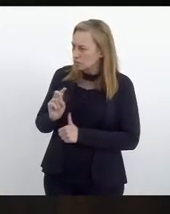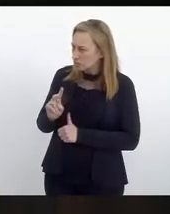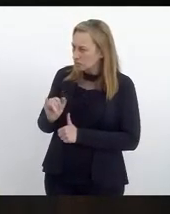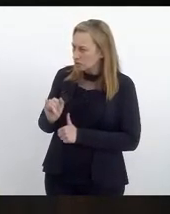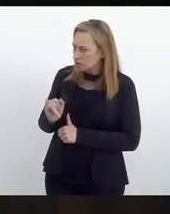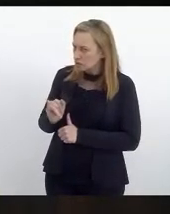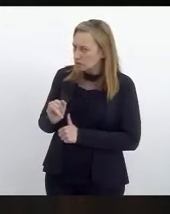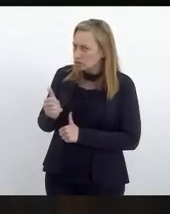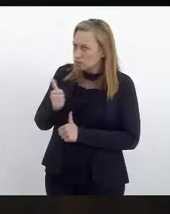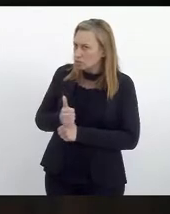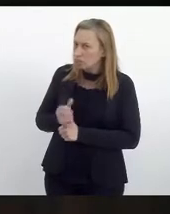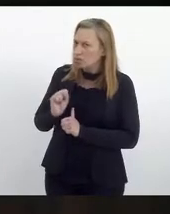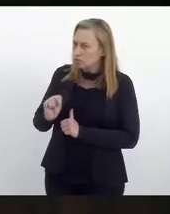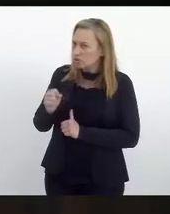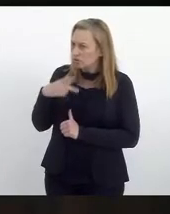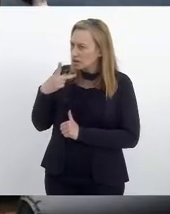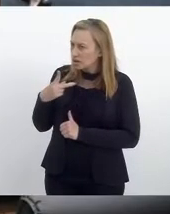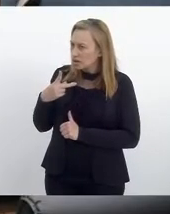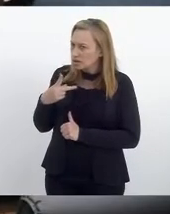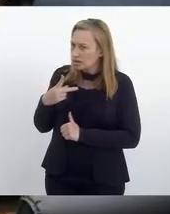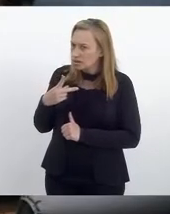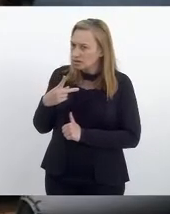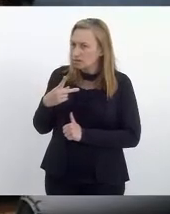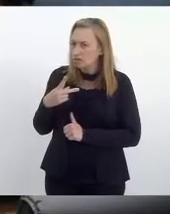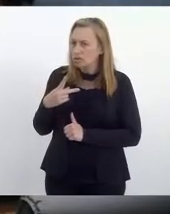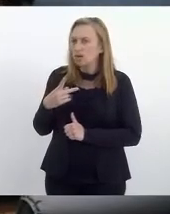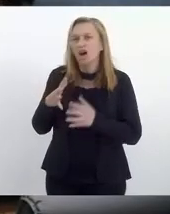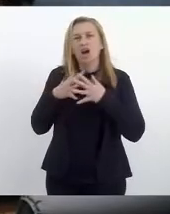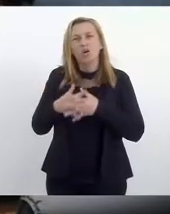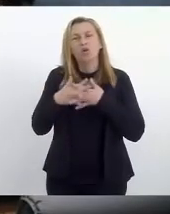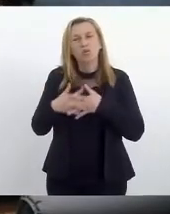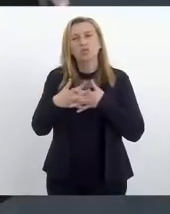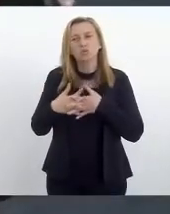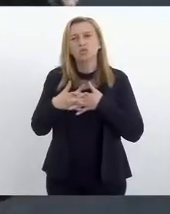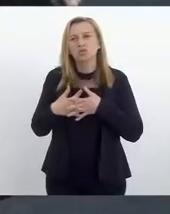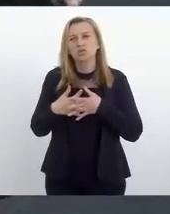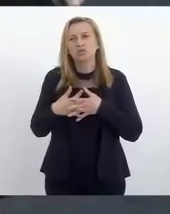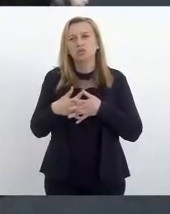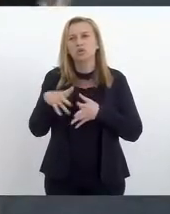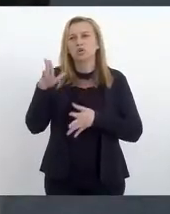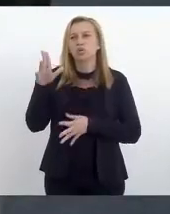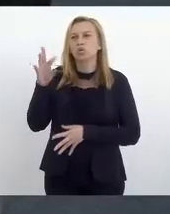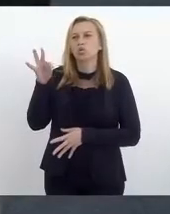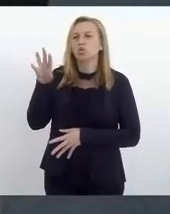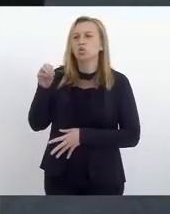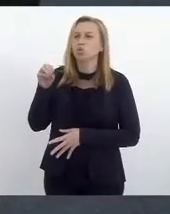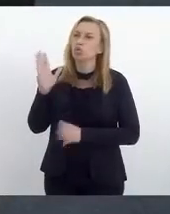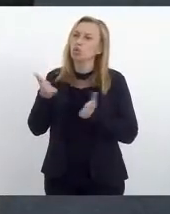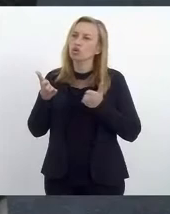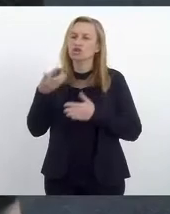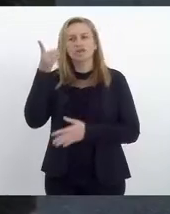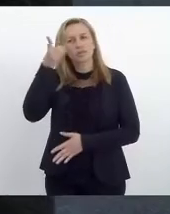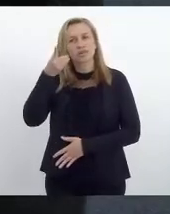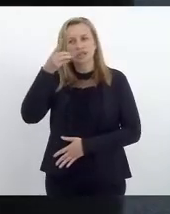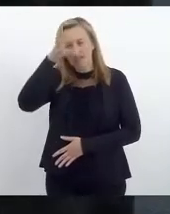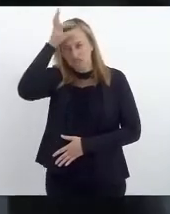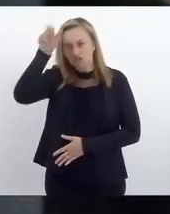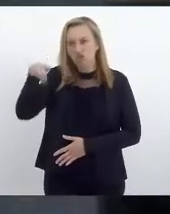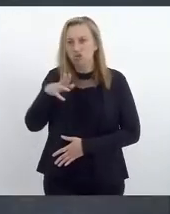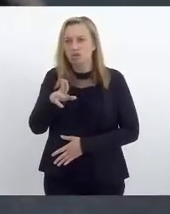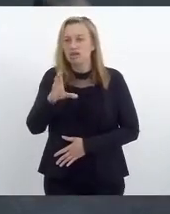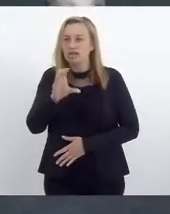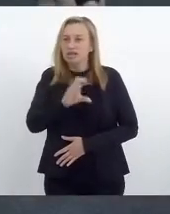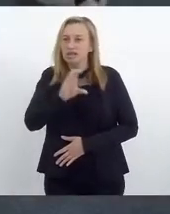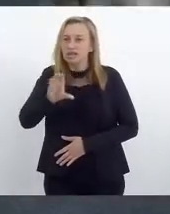no substitutivo, ela pode dar parecer. A confusão se deu pelo luto hoje, deputada Tia Ju. CCJ está